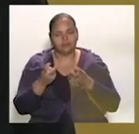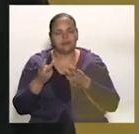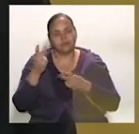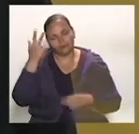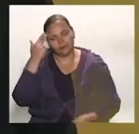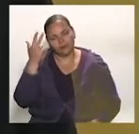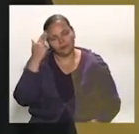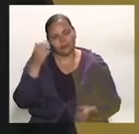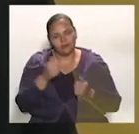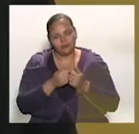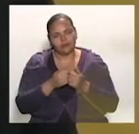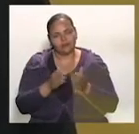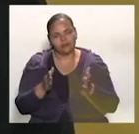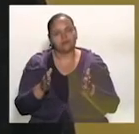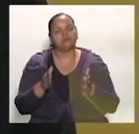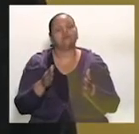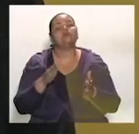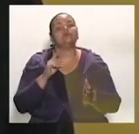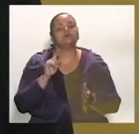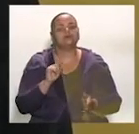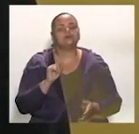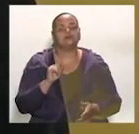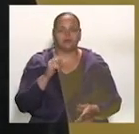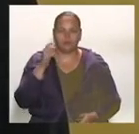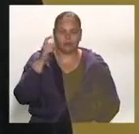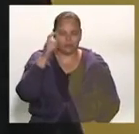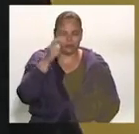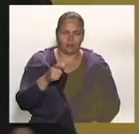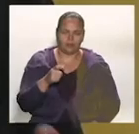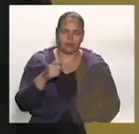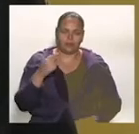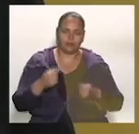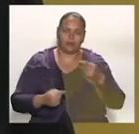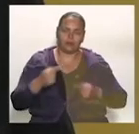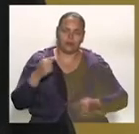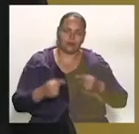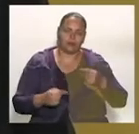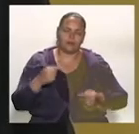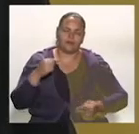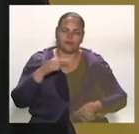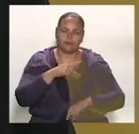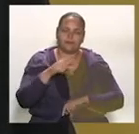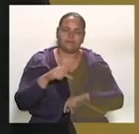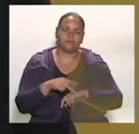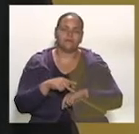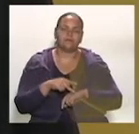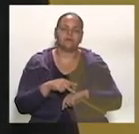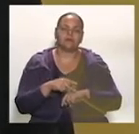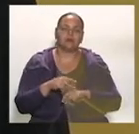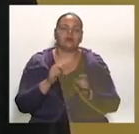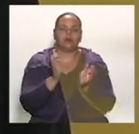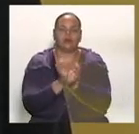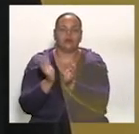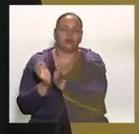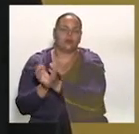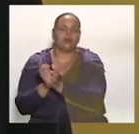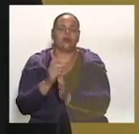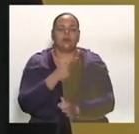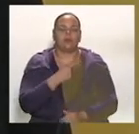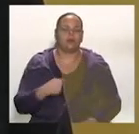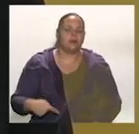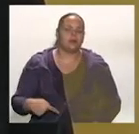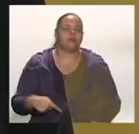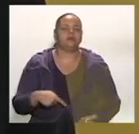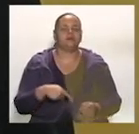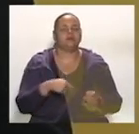anormalidade e começa a relevar em função de interesses políticos que a gente bem sabe nesse país. E os clubes, os presidentes de